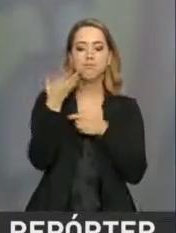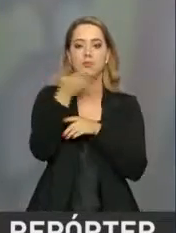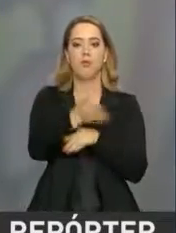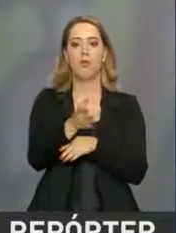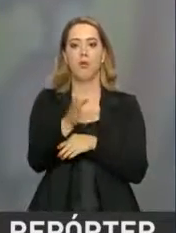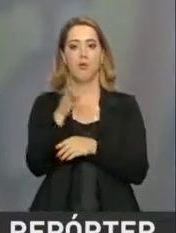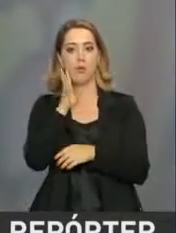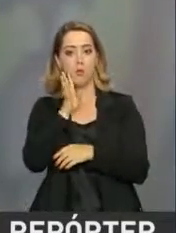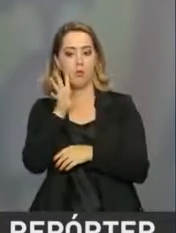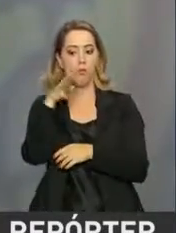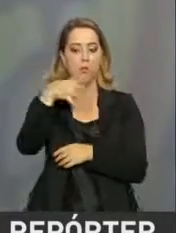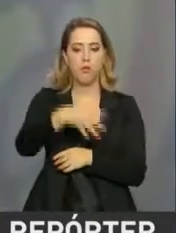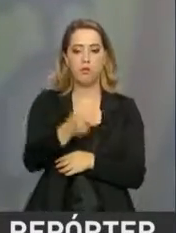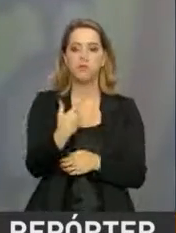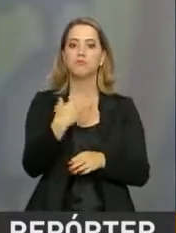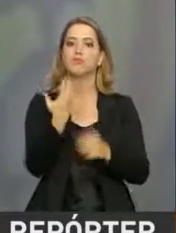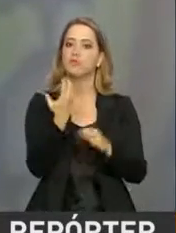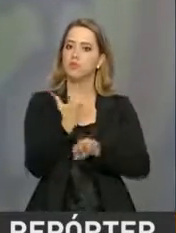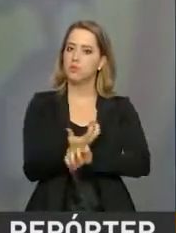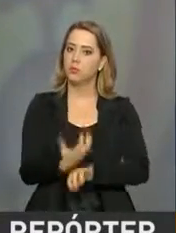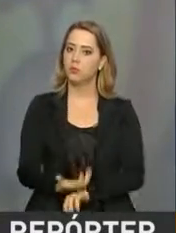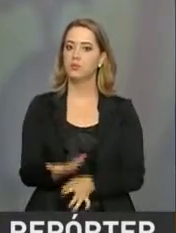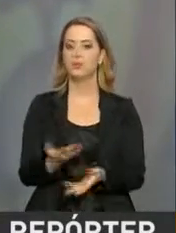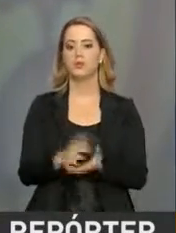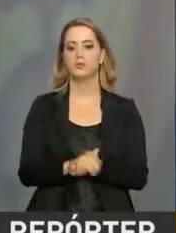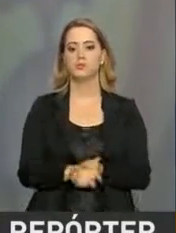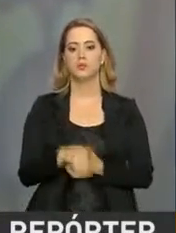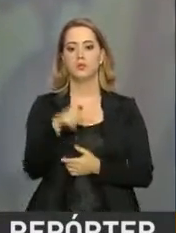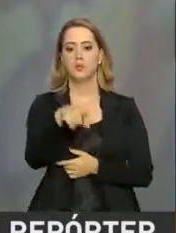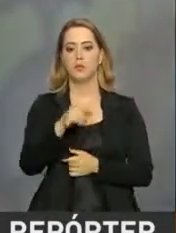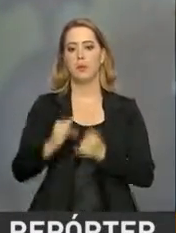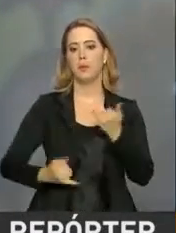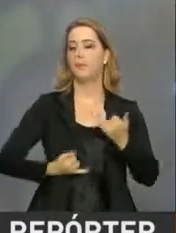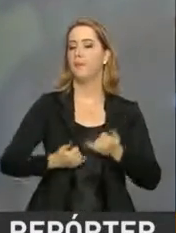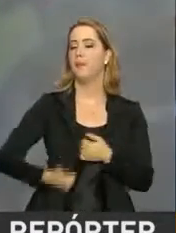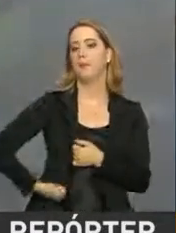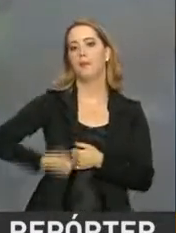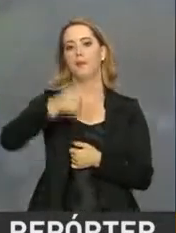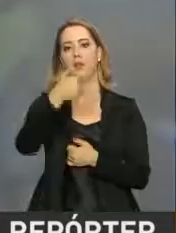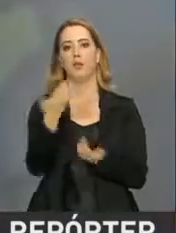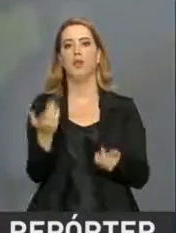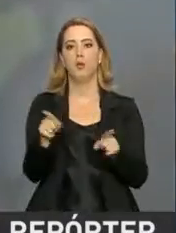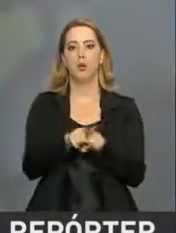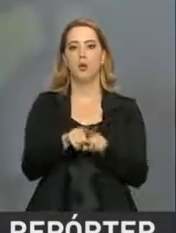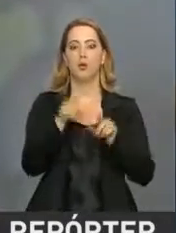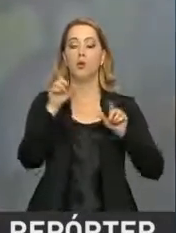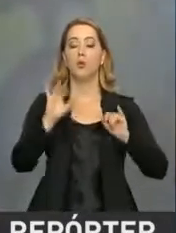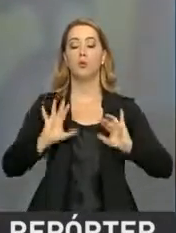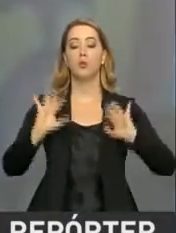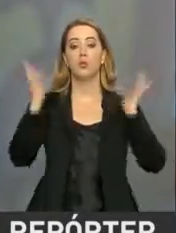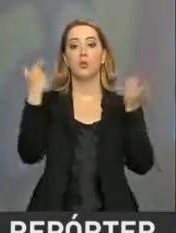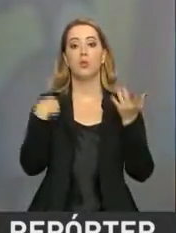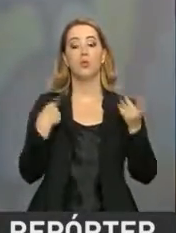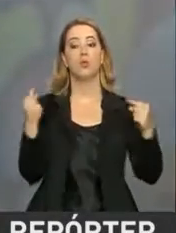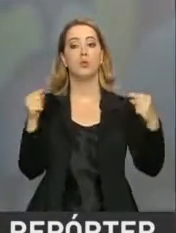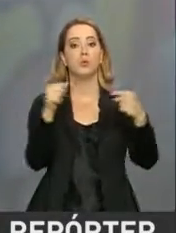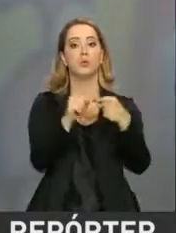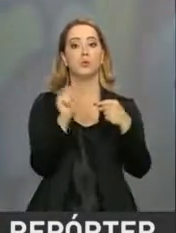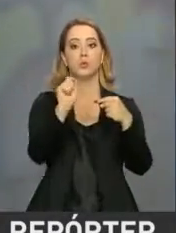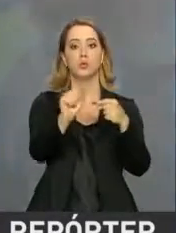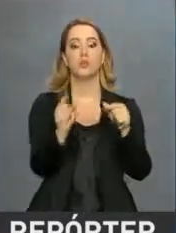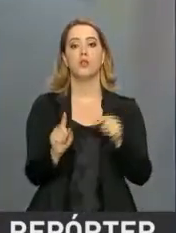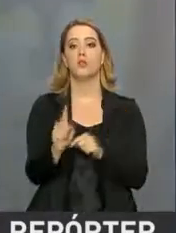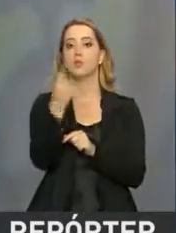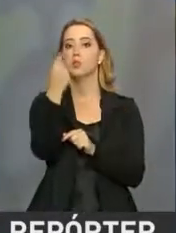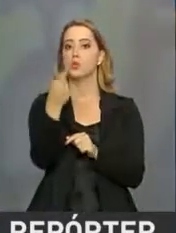Para dar esse caráter também mais lúdico, né, para o evento, embora o evento seja um evento que tenha a finalidade de fazer